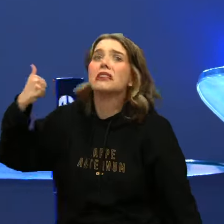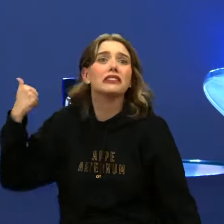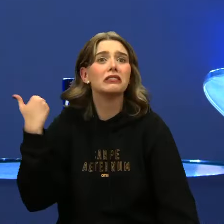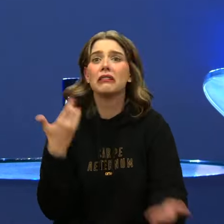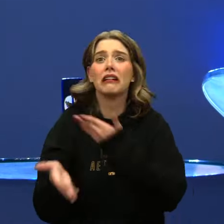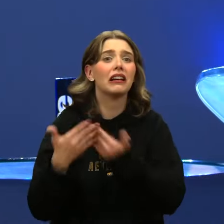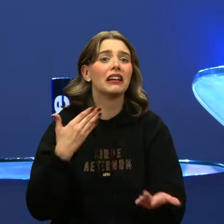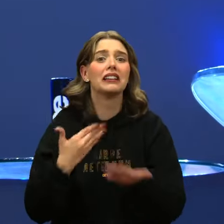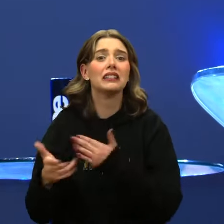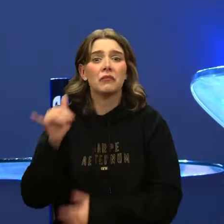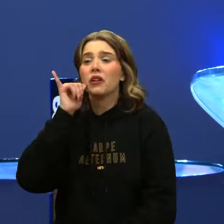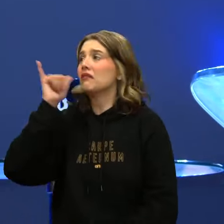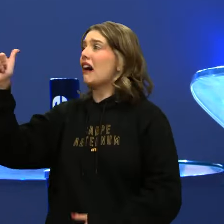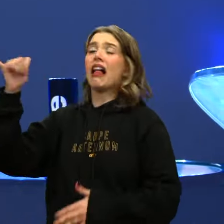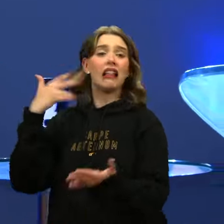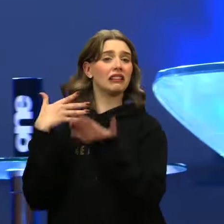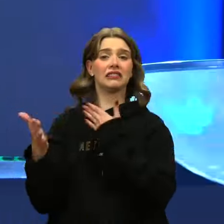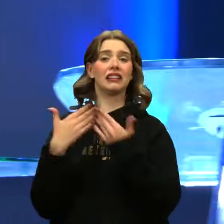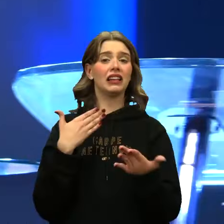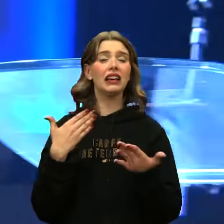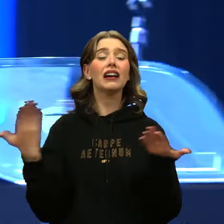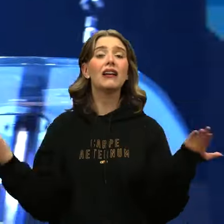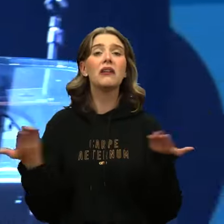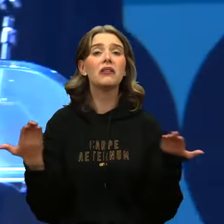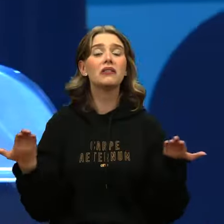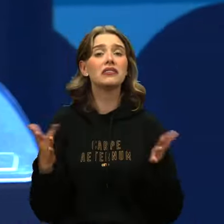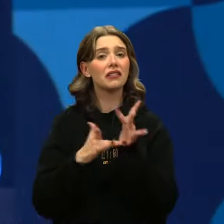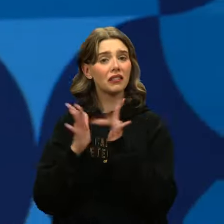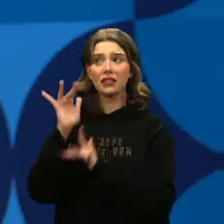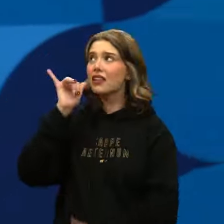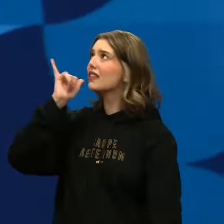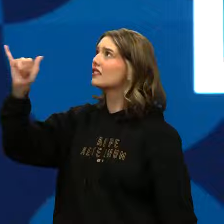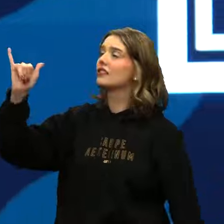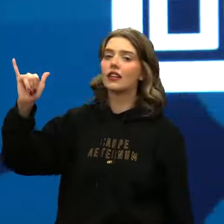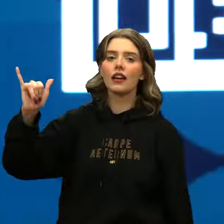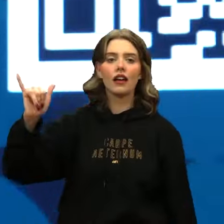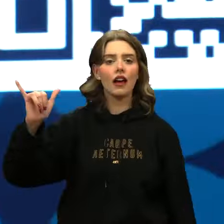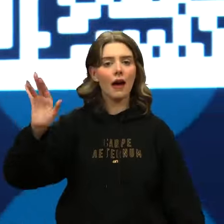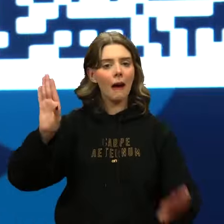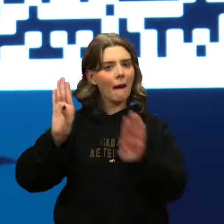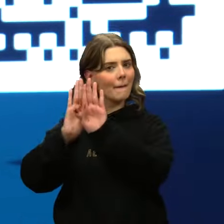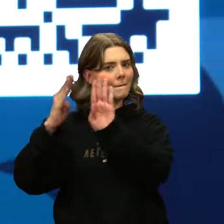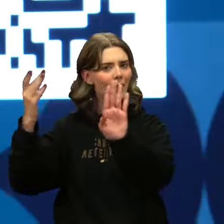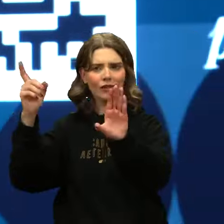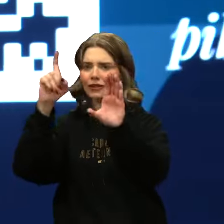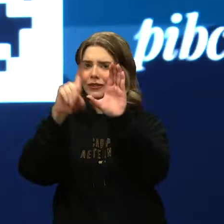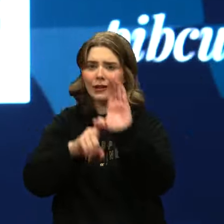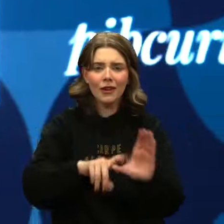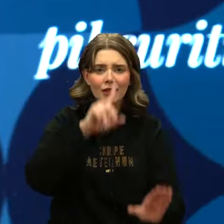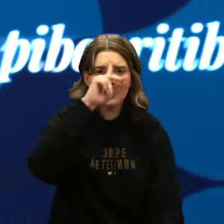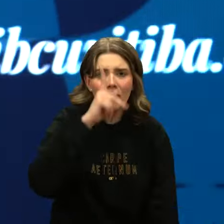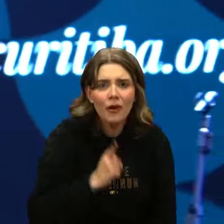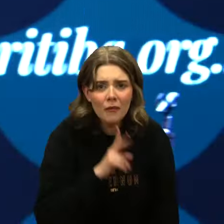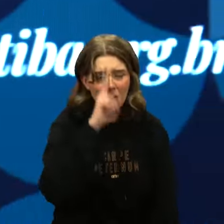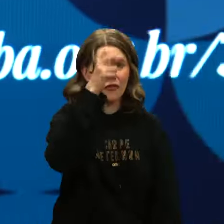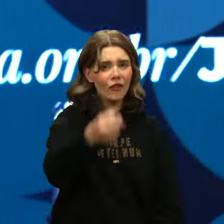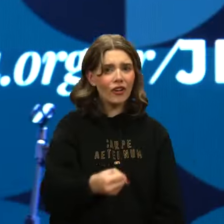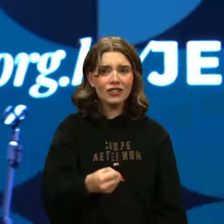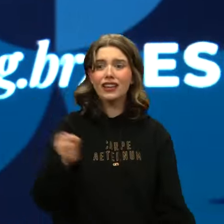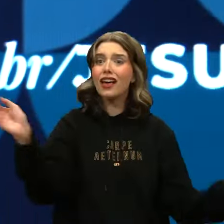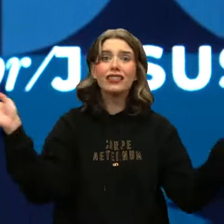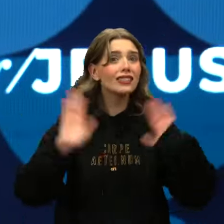pode falar quando quiser. Hoje Jesus está dizendo: a porta não depende de você.